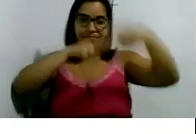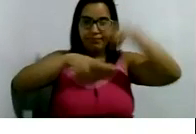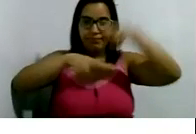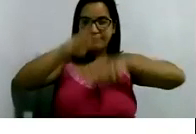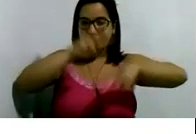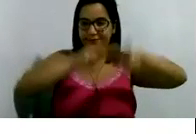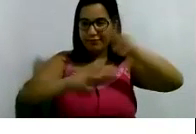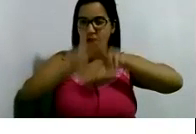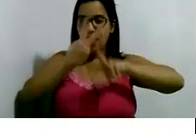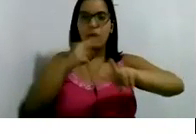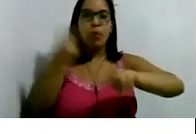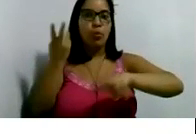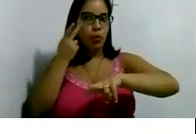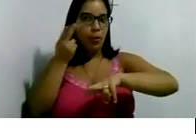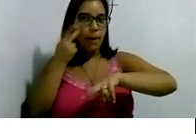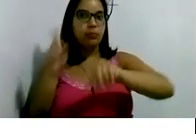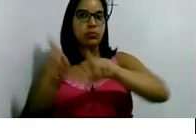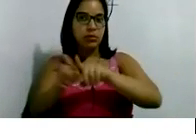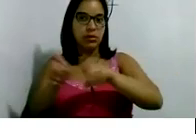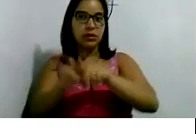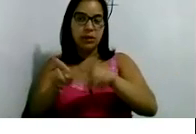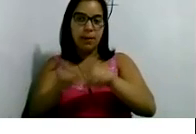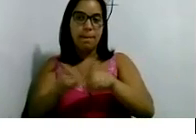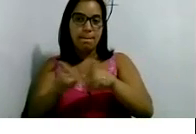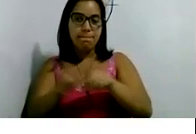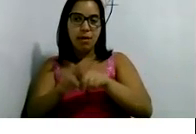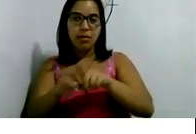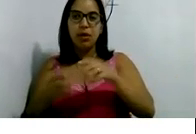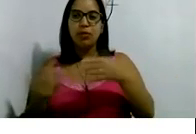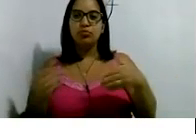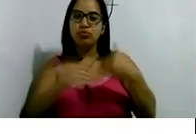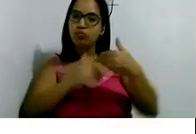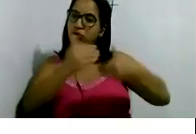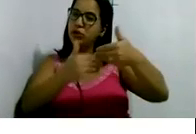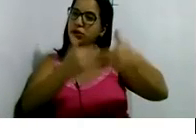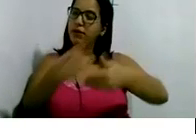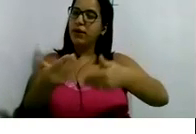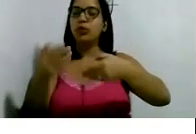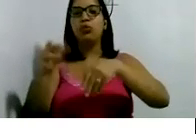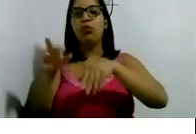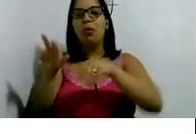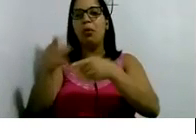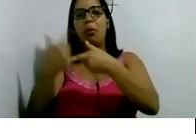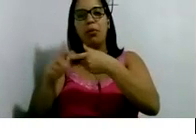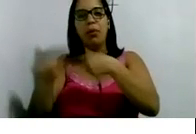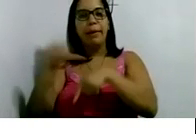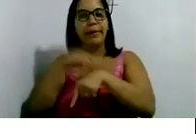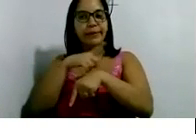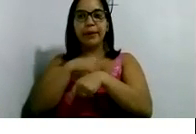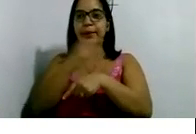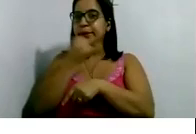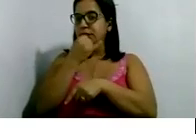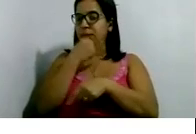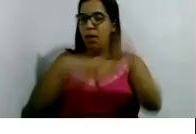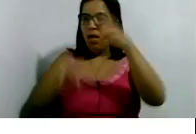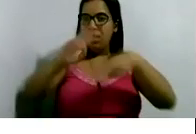desenvolvimento normal, quanto no desenvolvimento anormal. Então, quando a gente faz a análise genética,